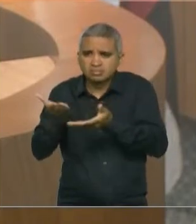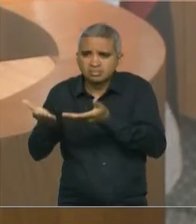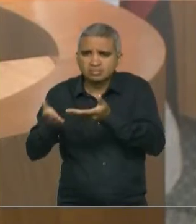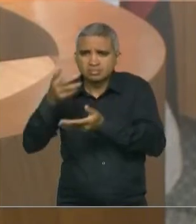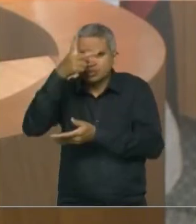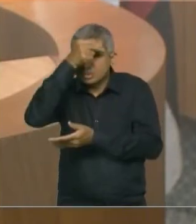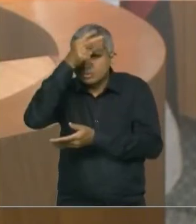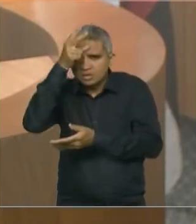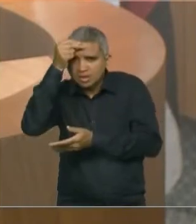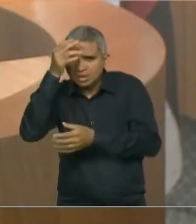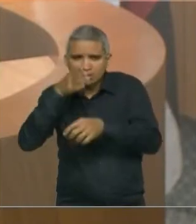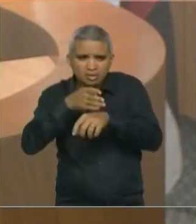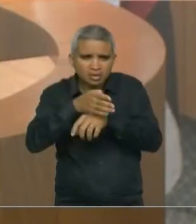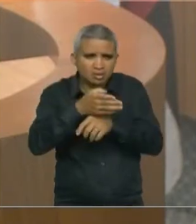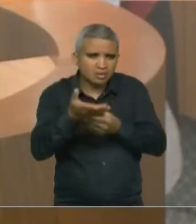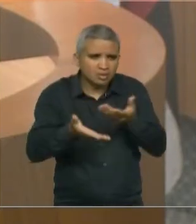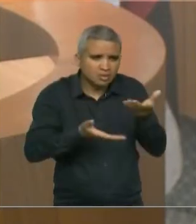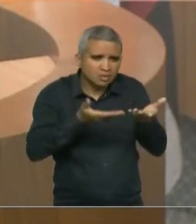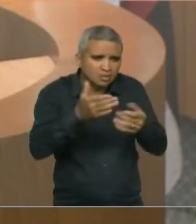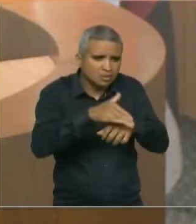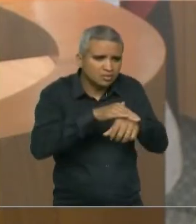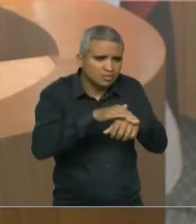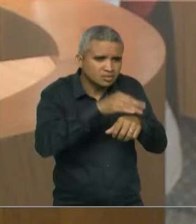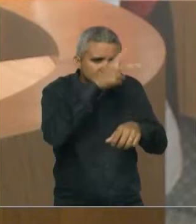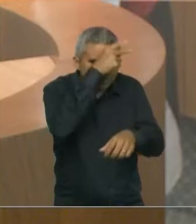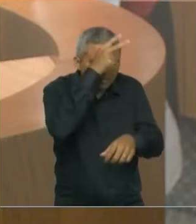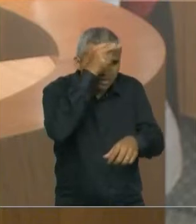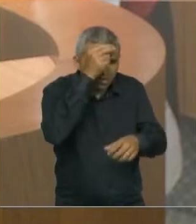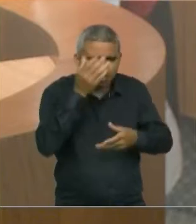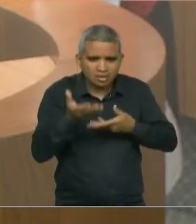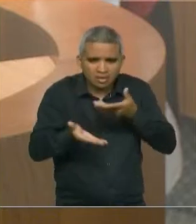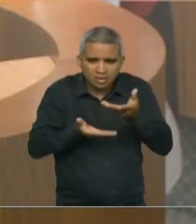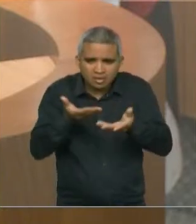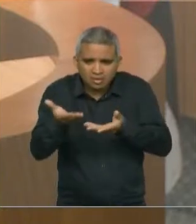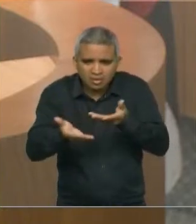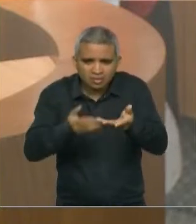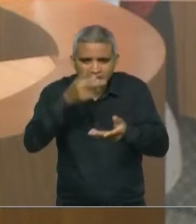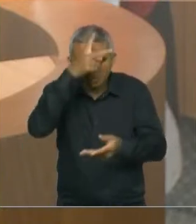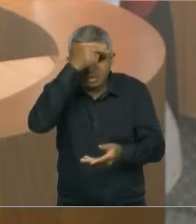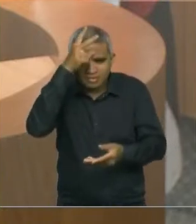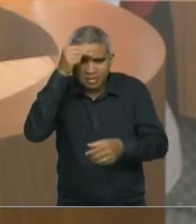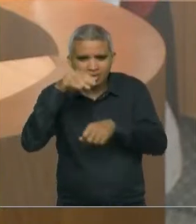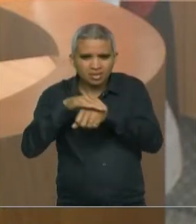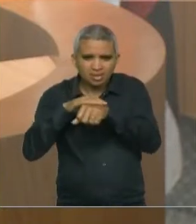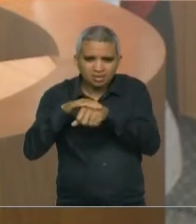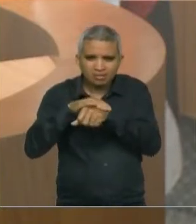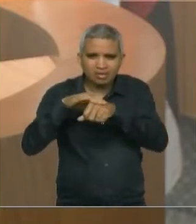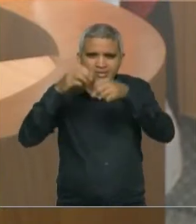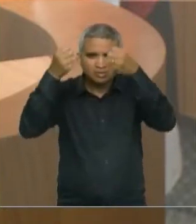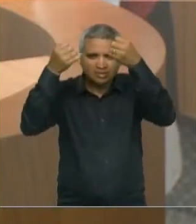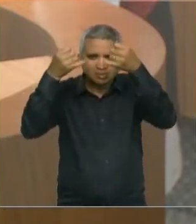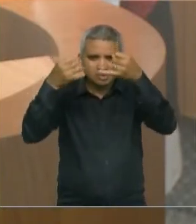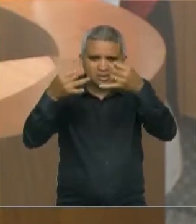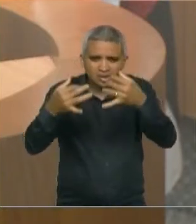região. Depois tem as questões legais, porque nós temos uma lei de 2005,